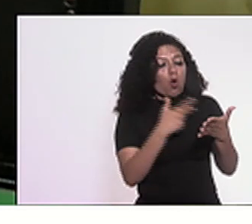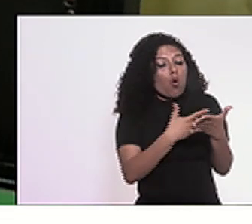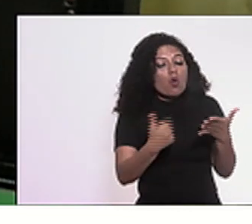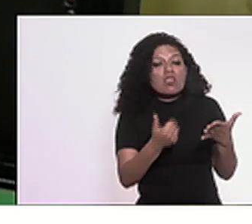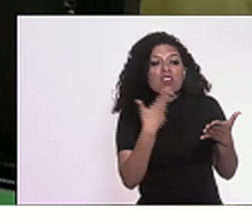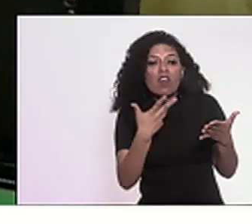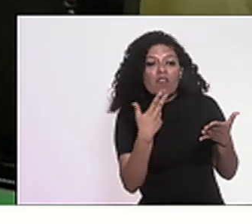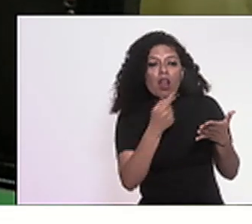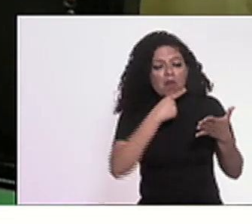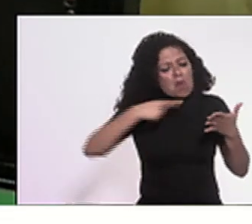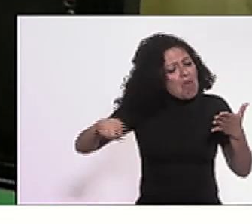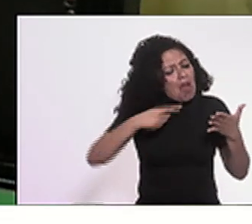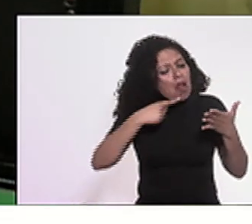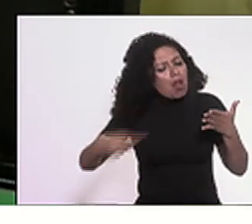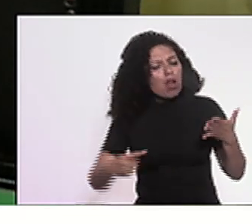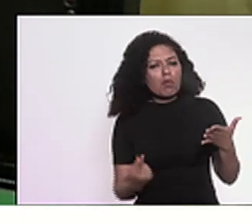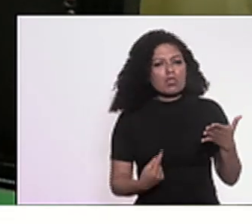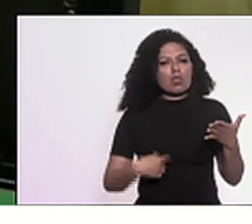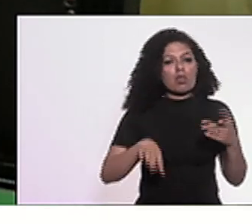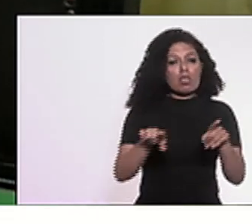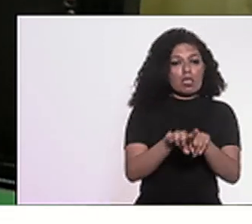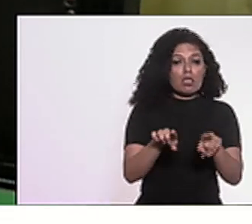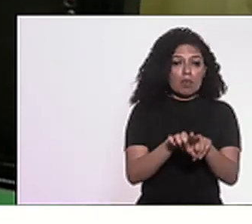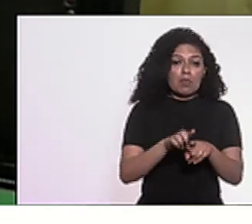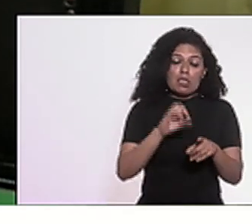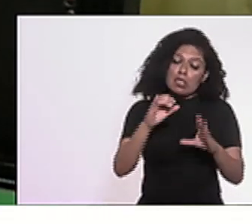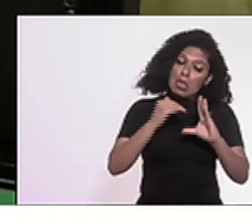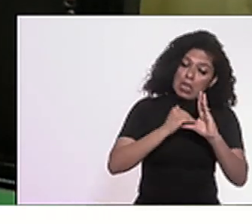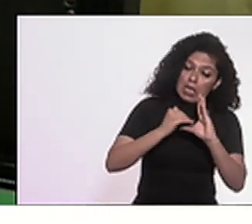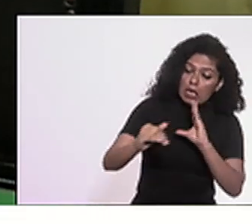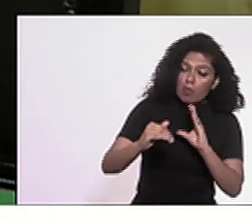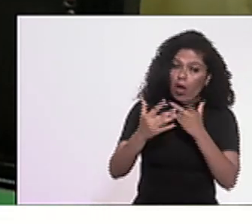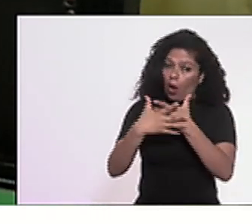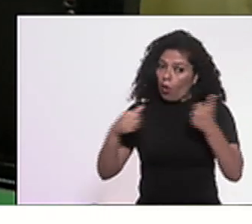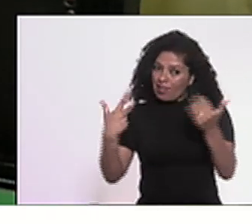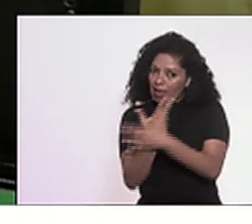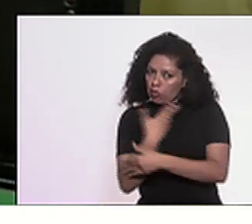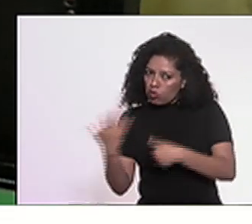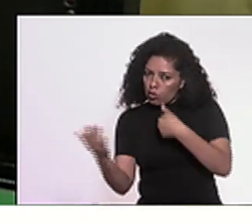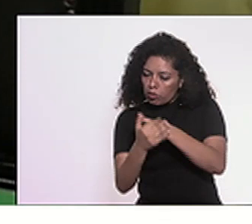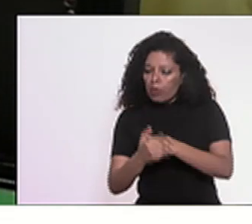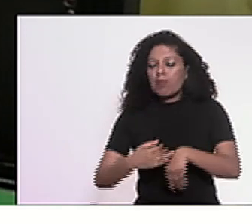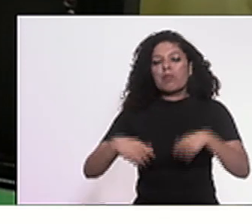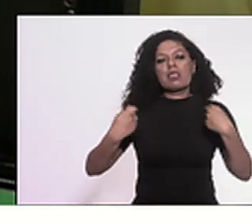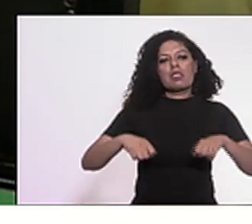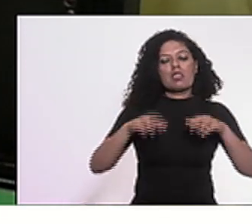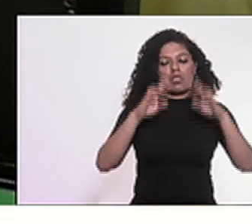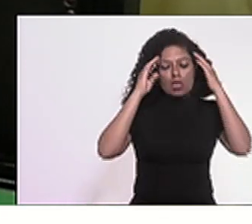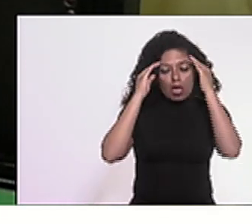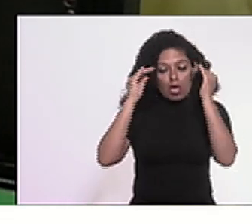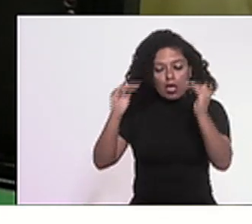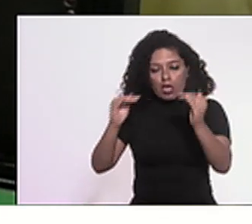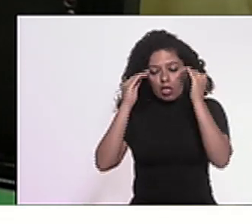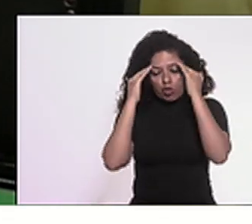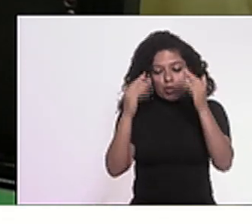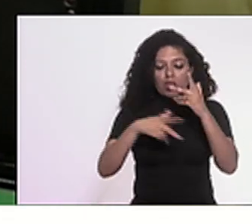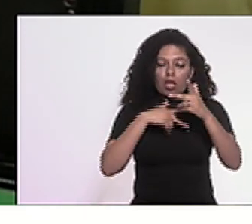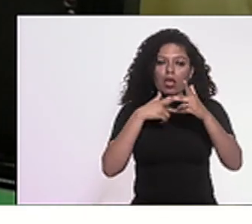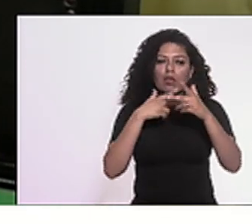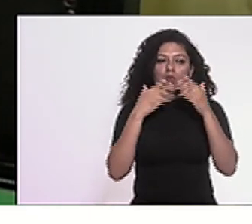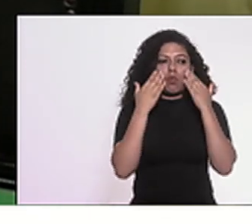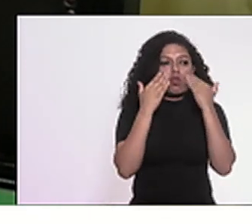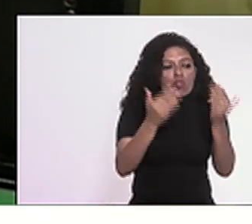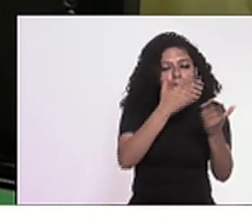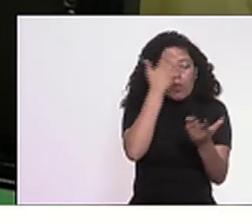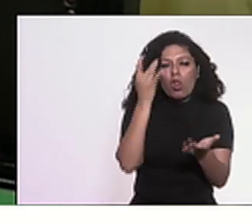sugestão ou reclamação, sendo que, para o caso de encaminhamento de denúncias, respeitar-se-á a prerrogativa do anonimato. O